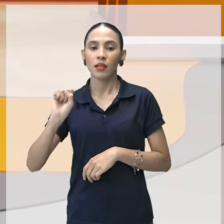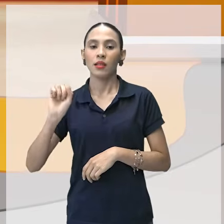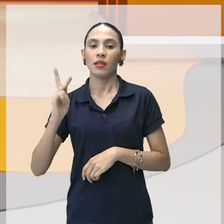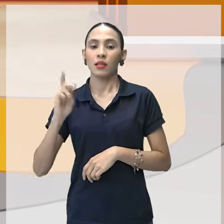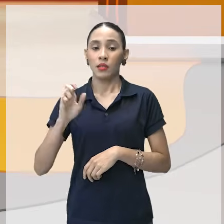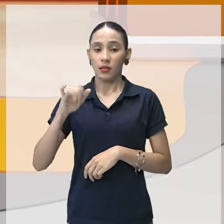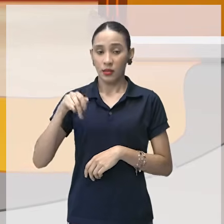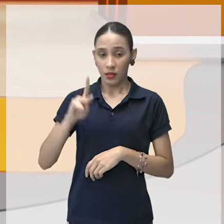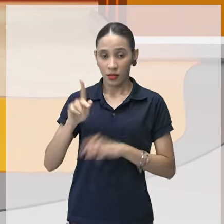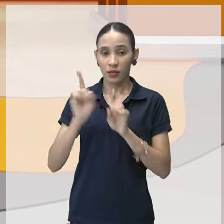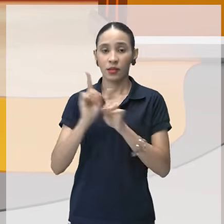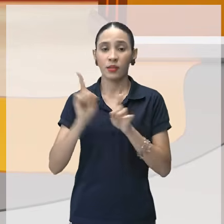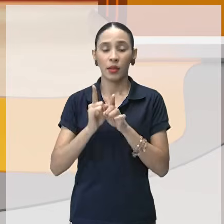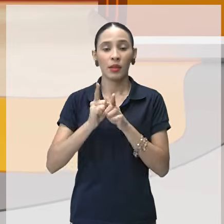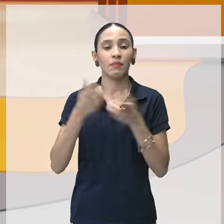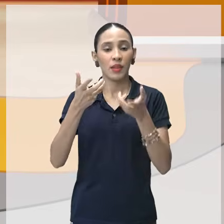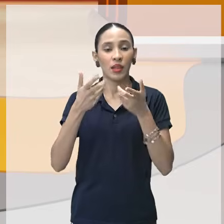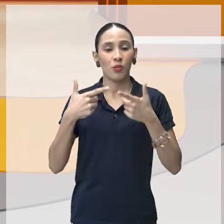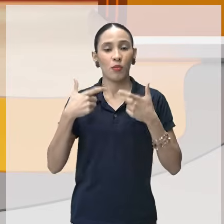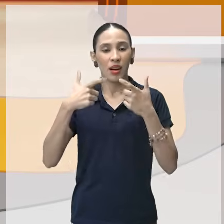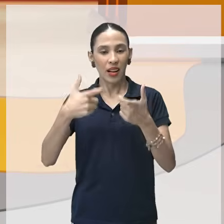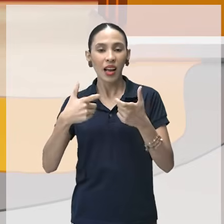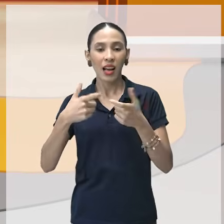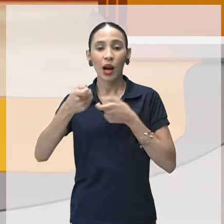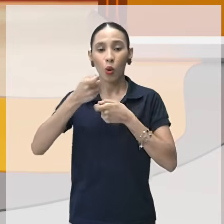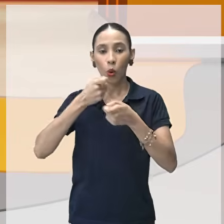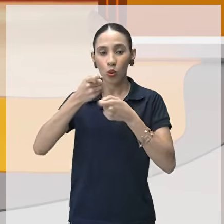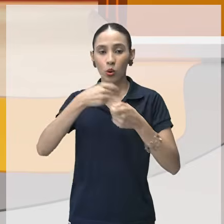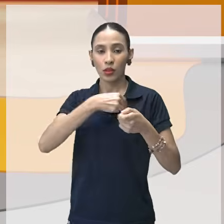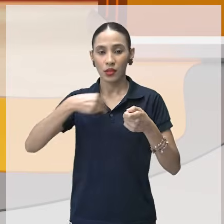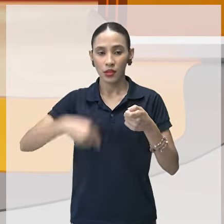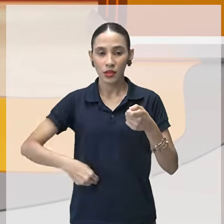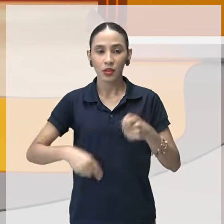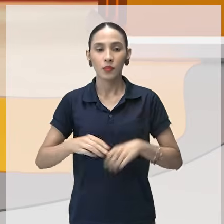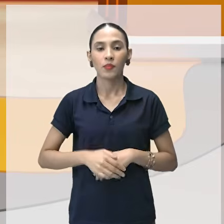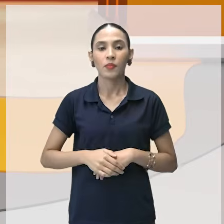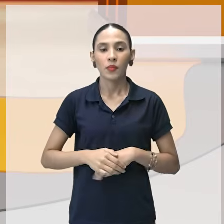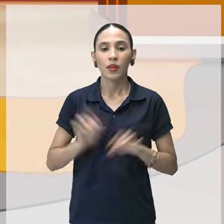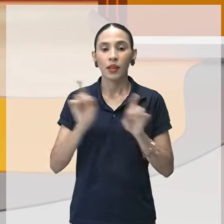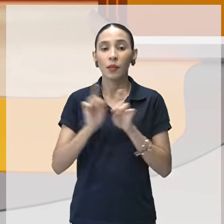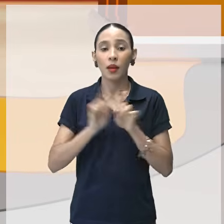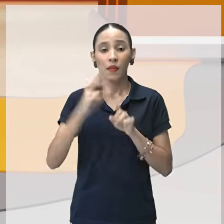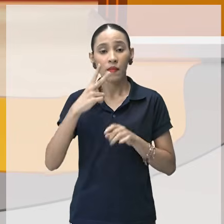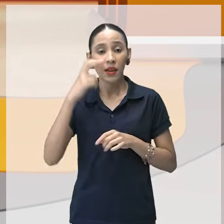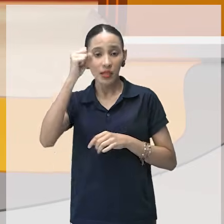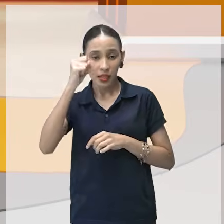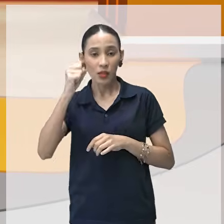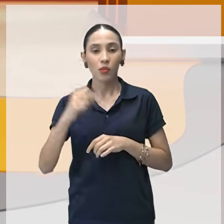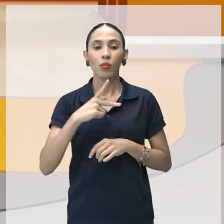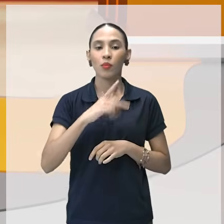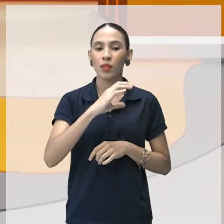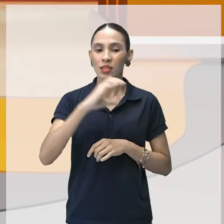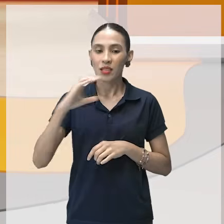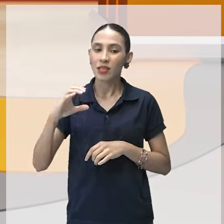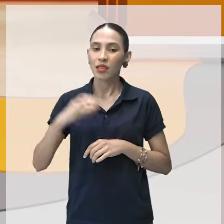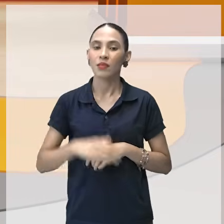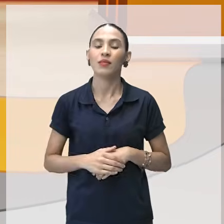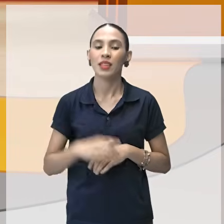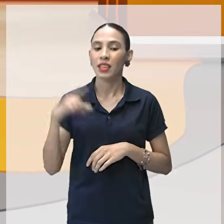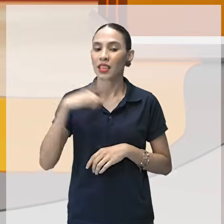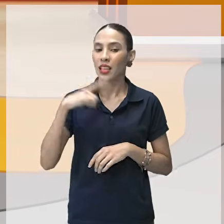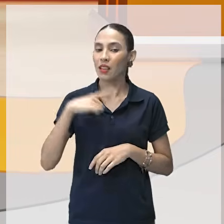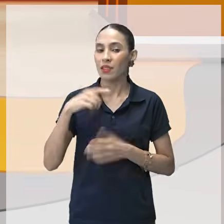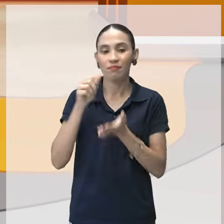pelo controle da China. O Kuomintang venceu a guerra e o PCC teve